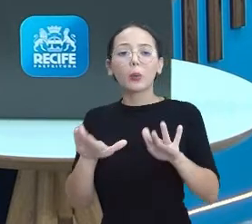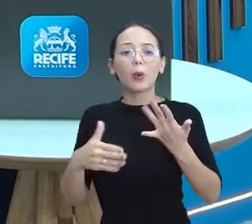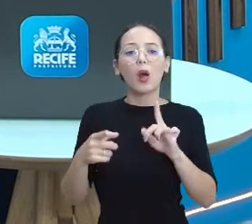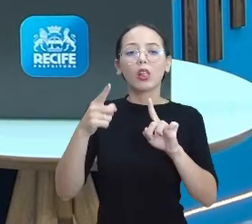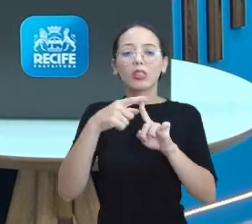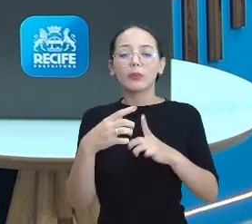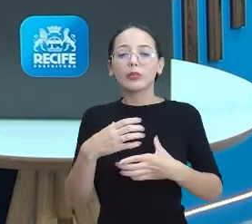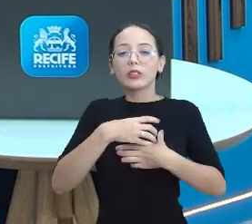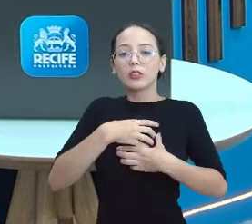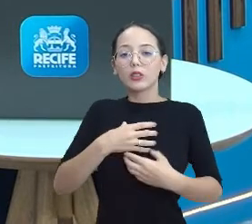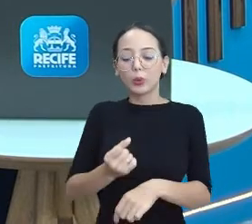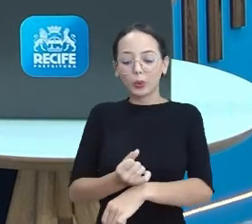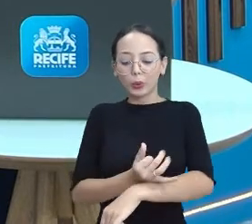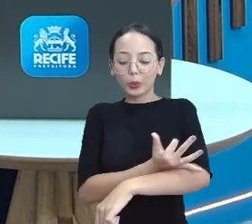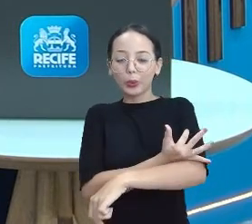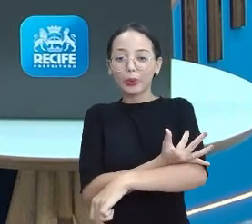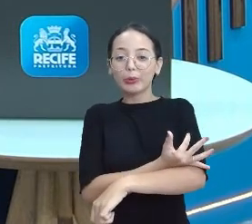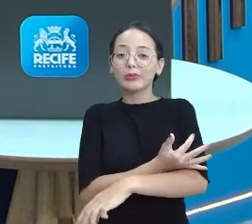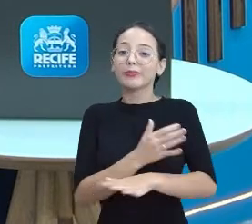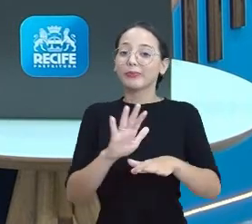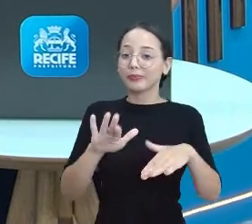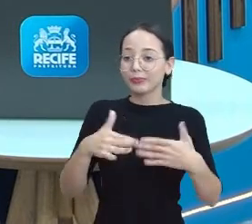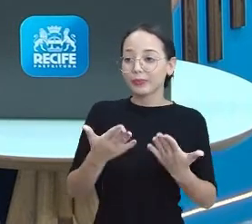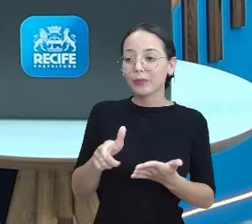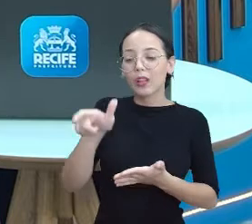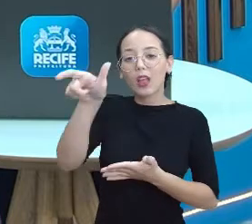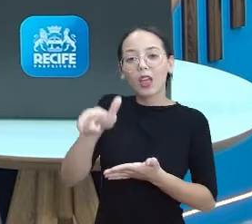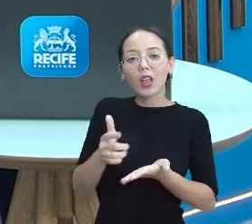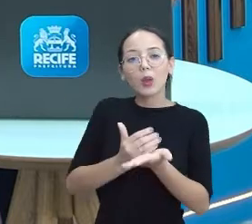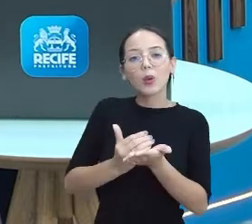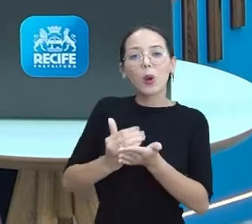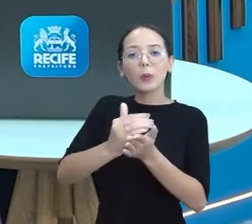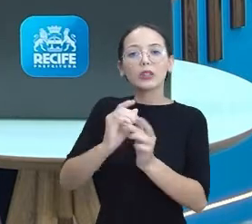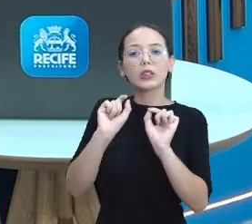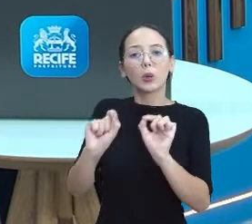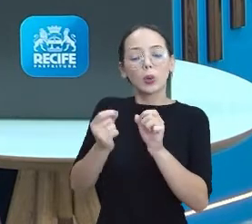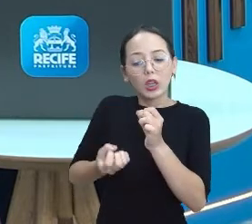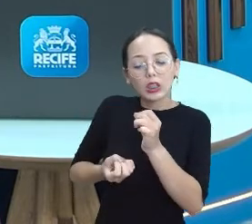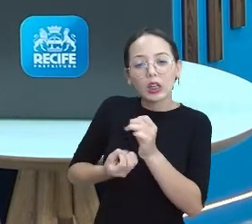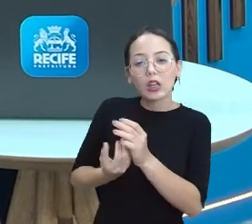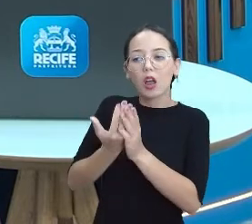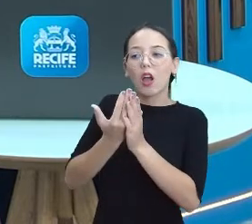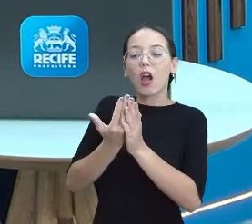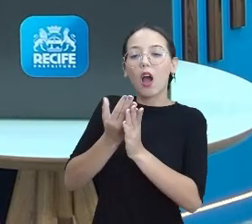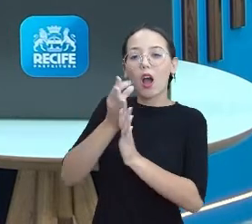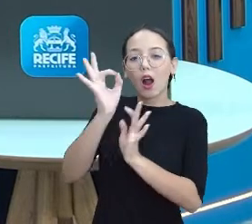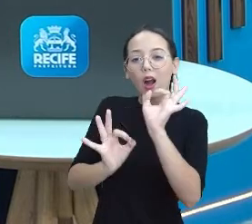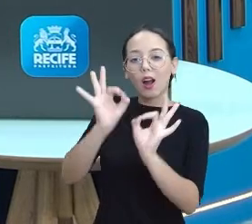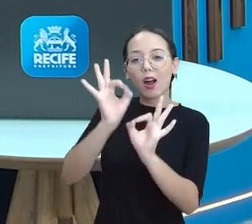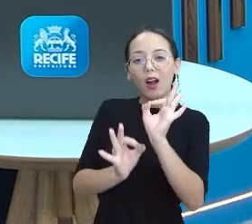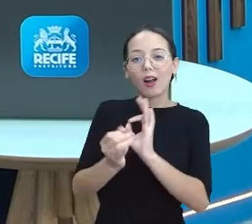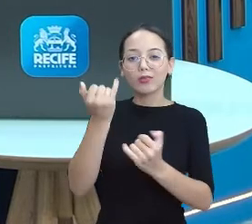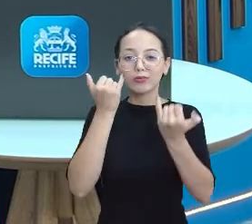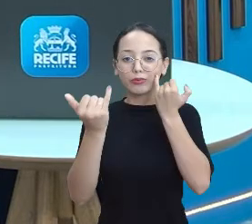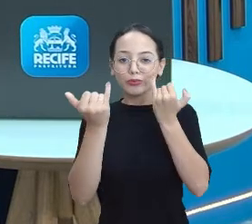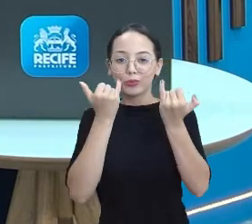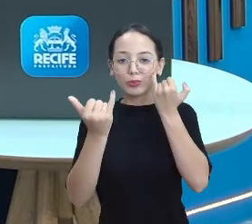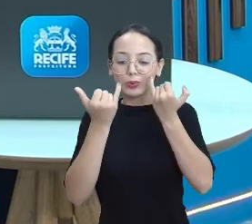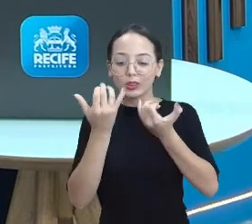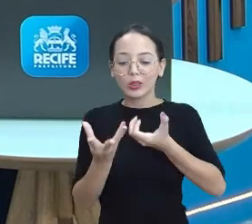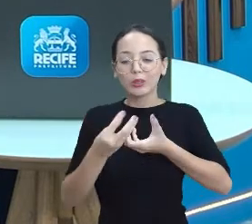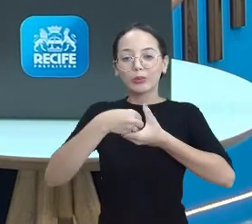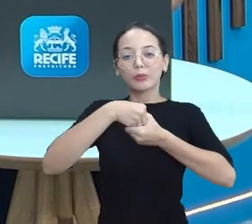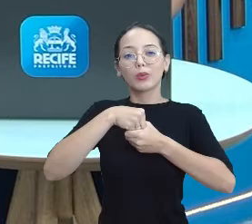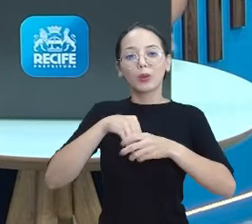de sensação, né? E aí é quando ele vai elaborar a informação que você está disponibilizando,